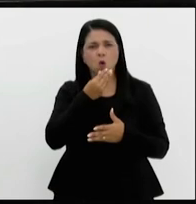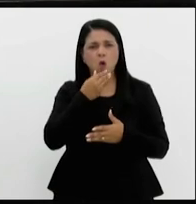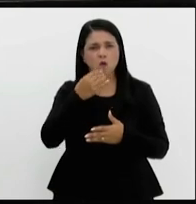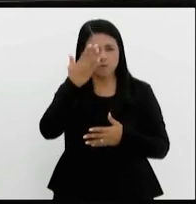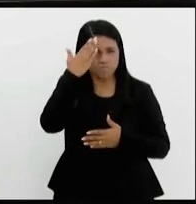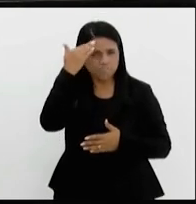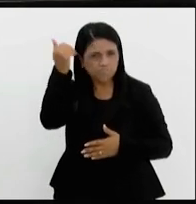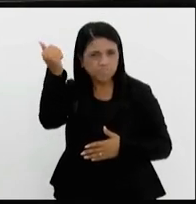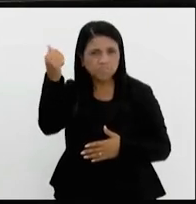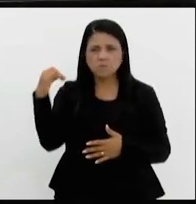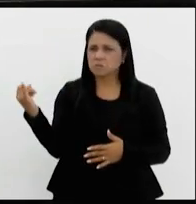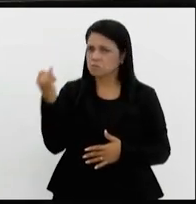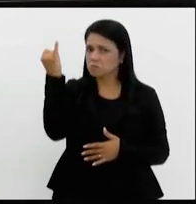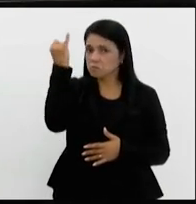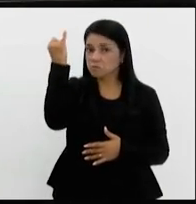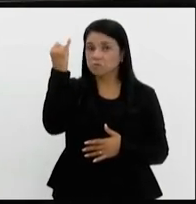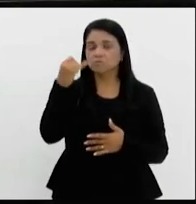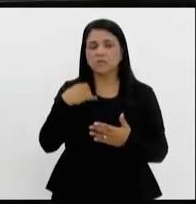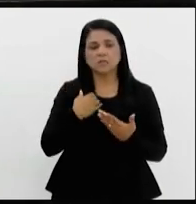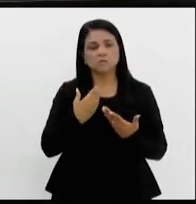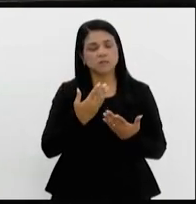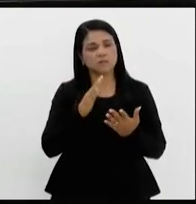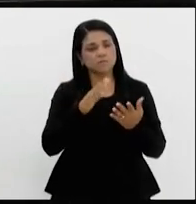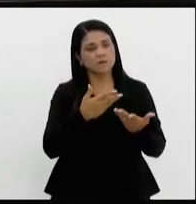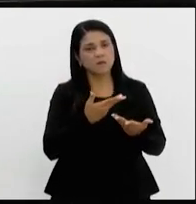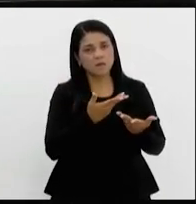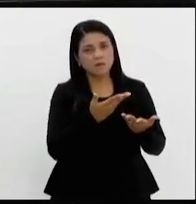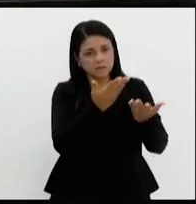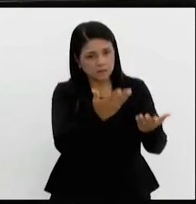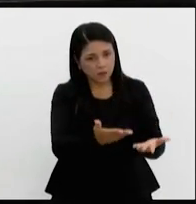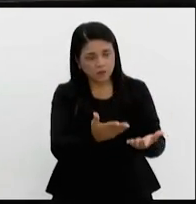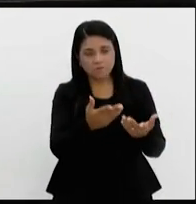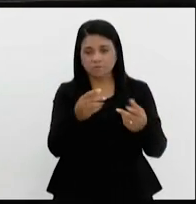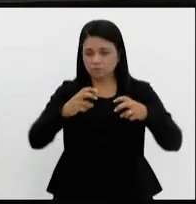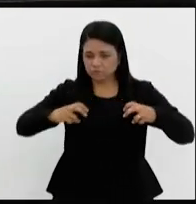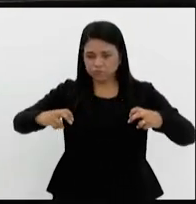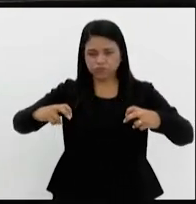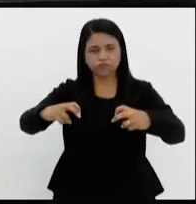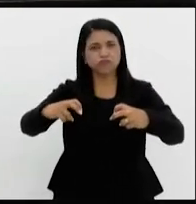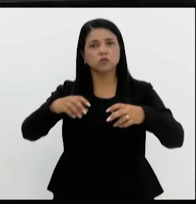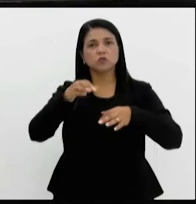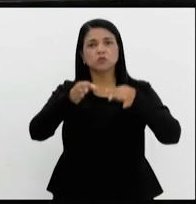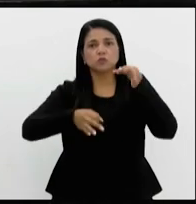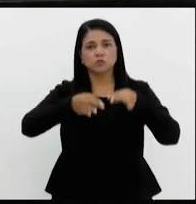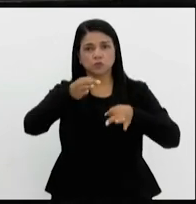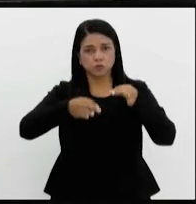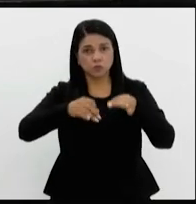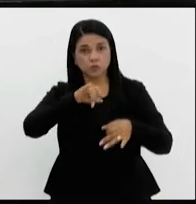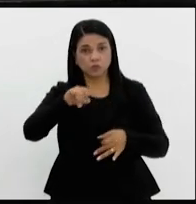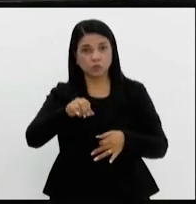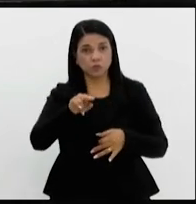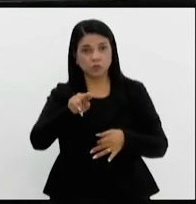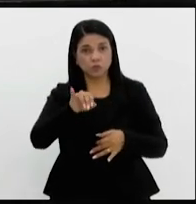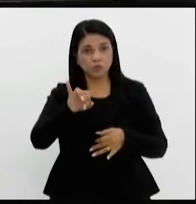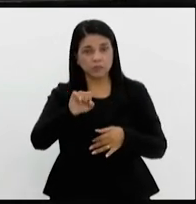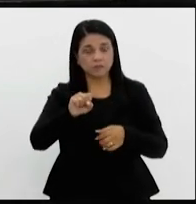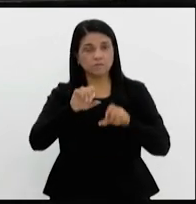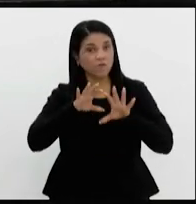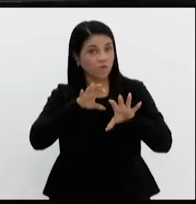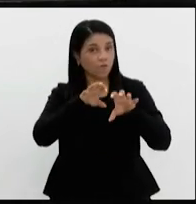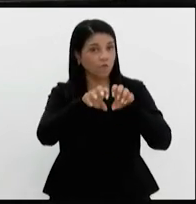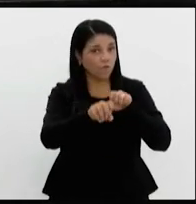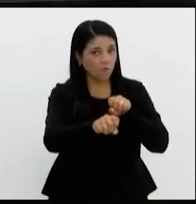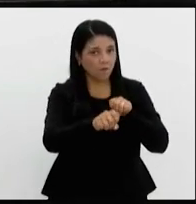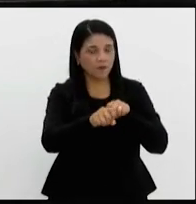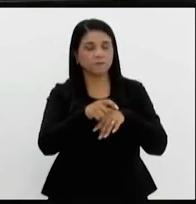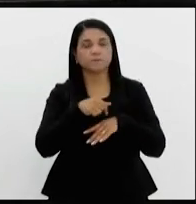ele começa a saudar os juízes recém-formados, recém-empossados. O trecho é pequeno, Luiz Paulo, ainda dá tempo